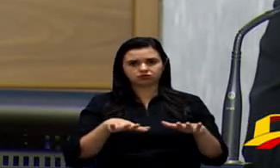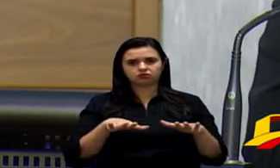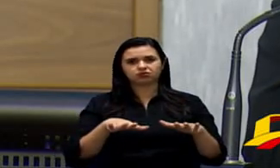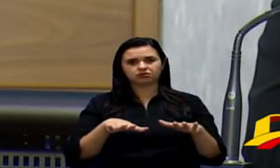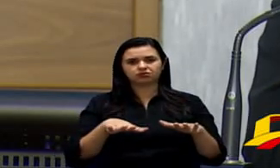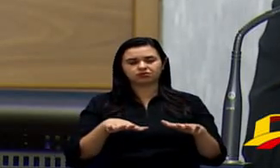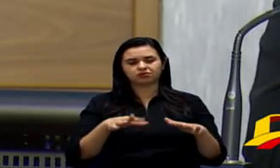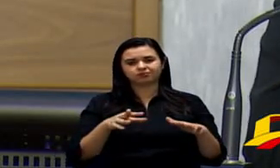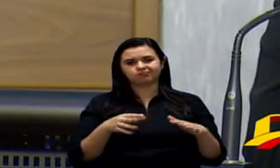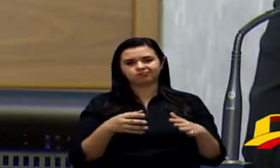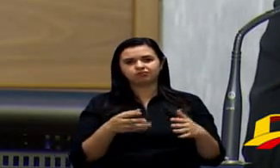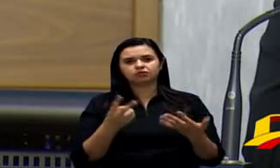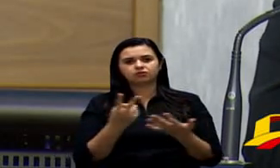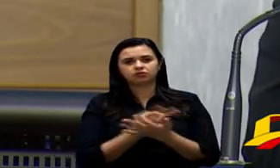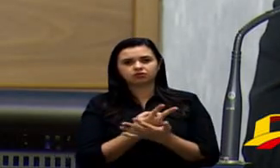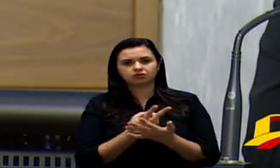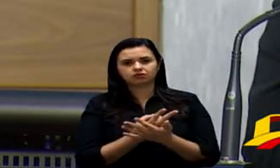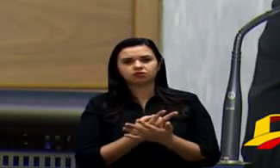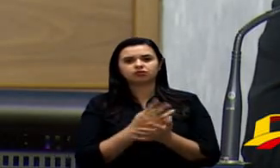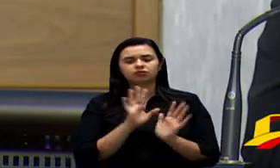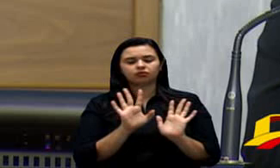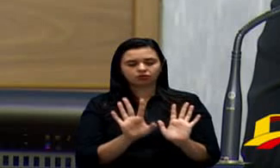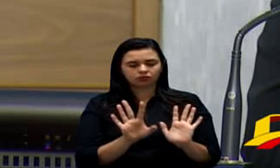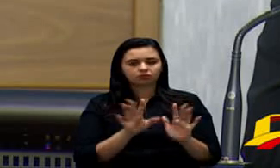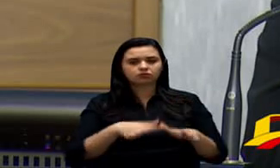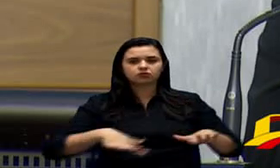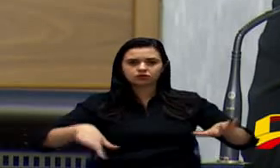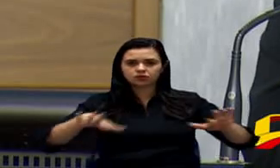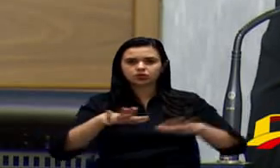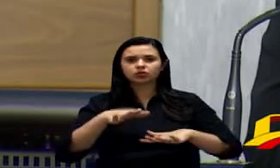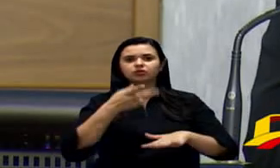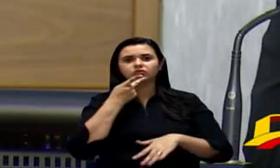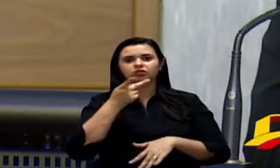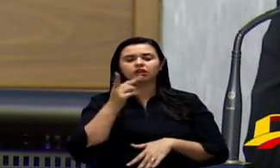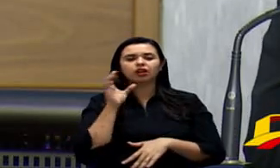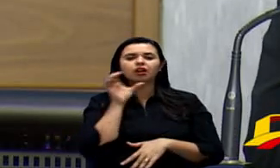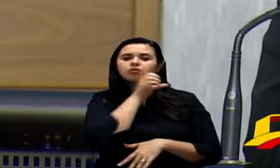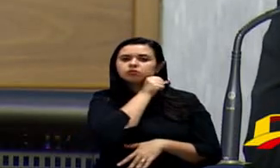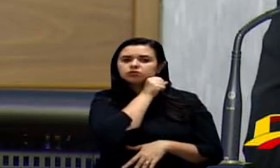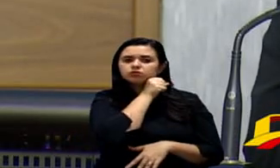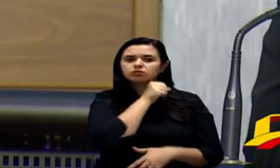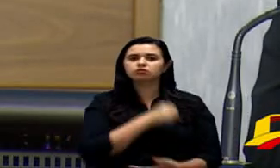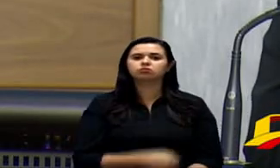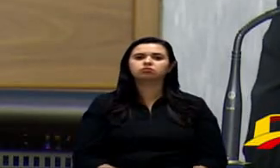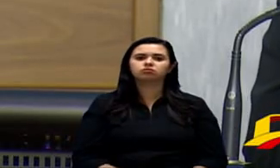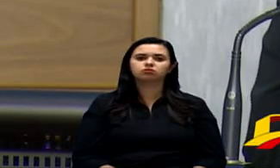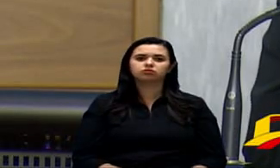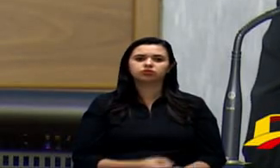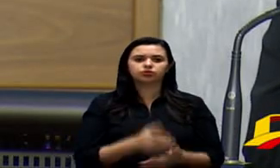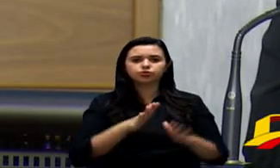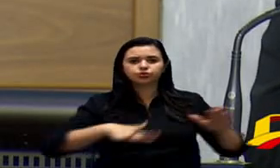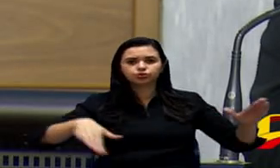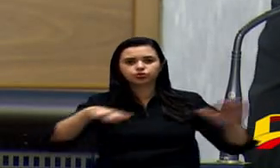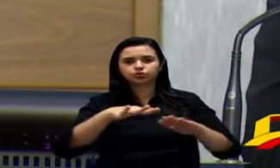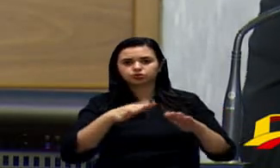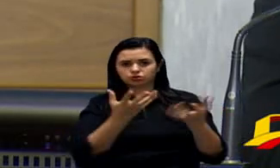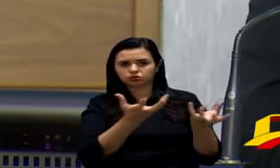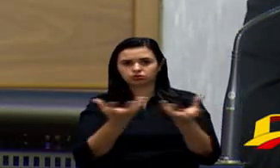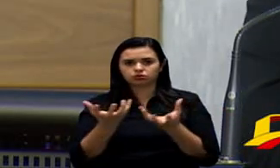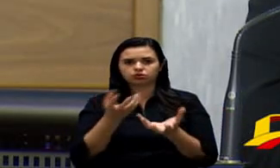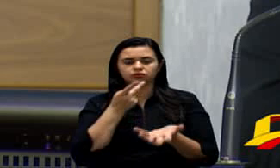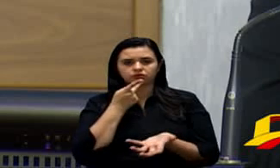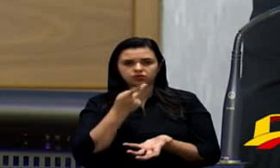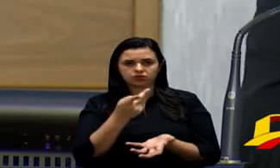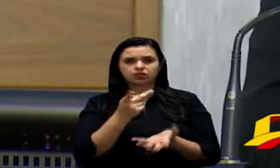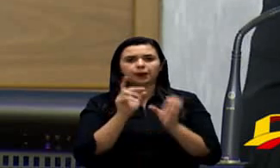injusta, para que todos possam falar de uma maneira rápida. Aqui na mesa estendida, todos vão querer falar? Então, tudo bem.